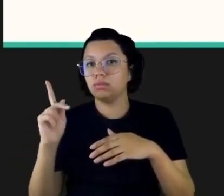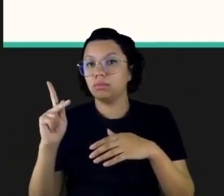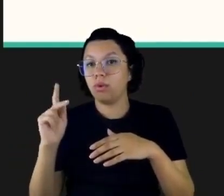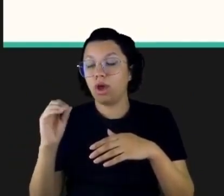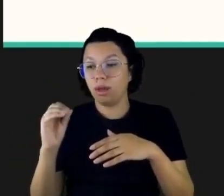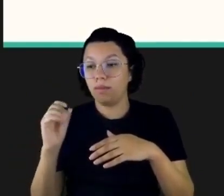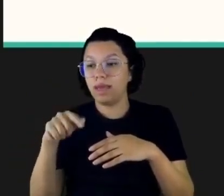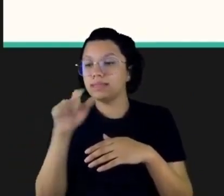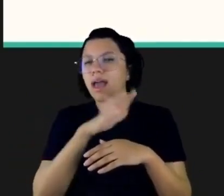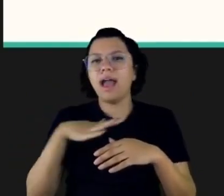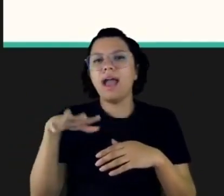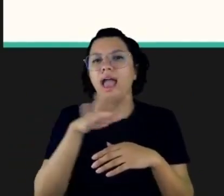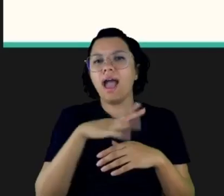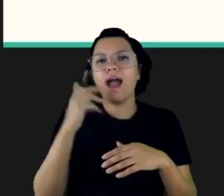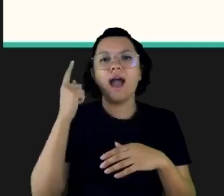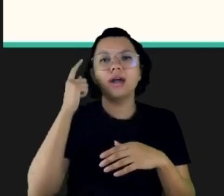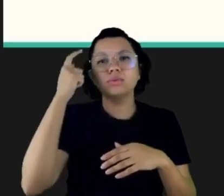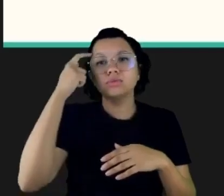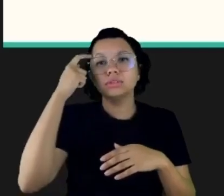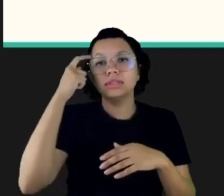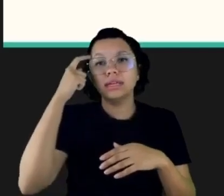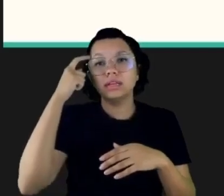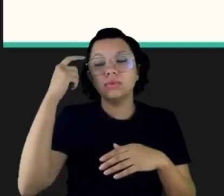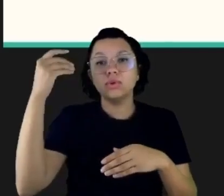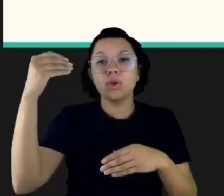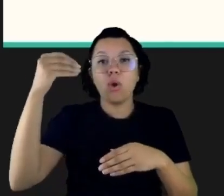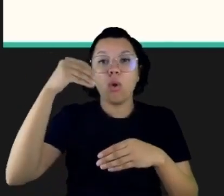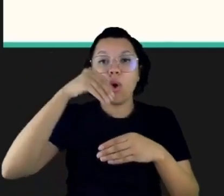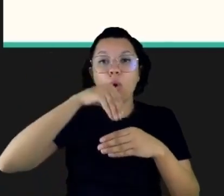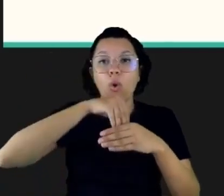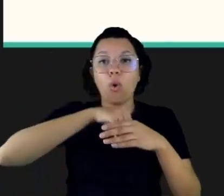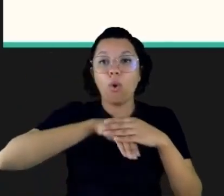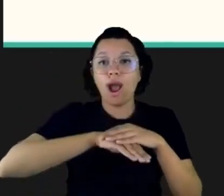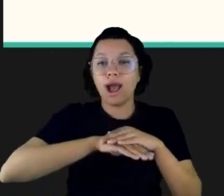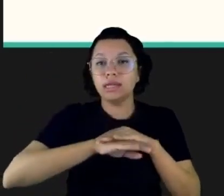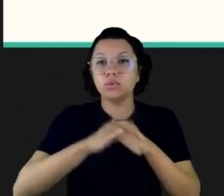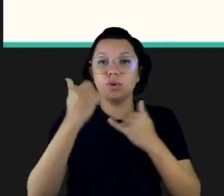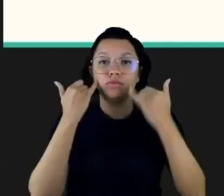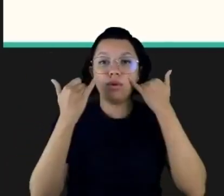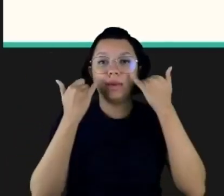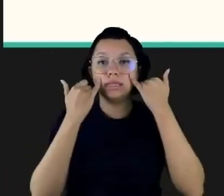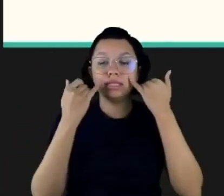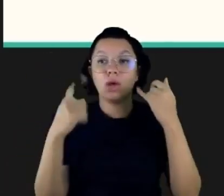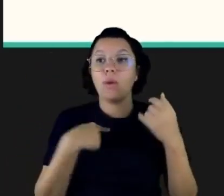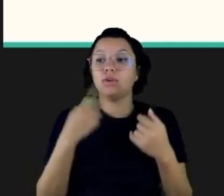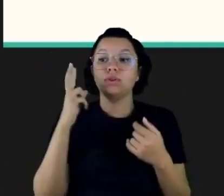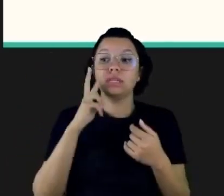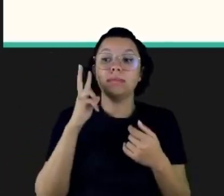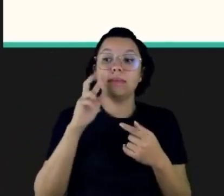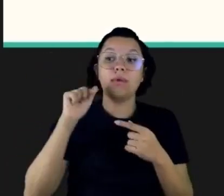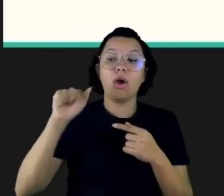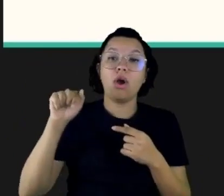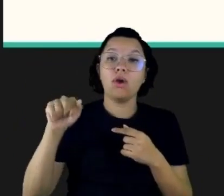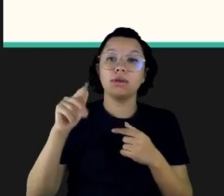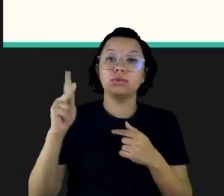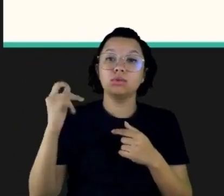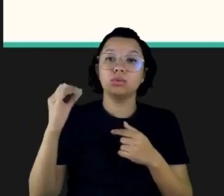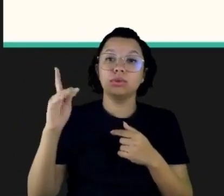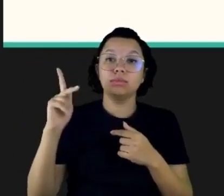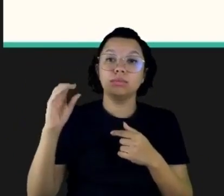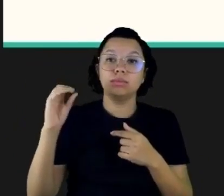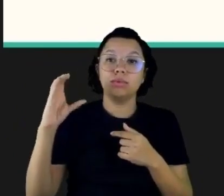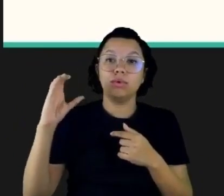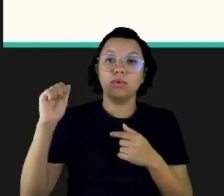as informações são armazenadas. A nossa memória está aí no nosso hipocampo. Então, ele